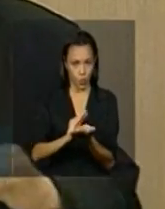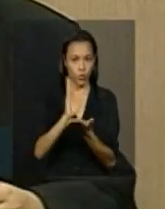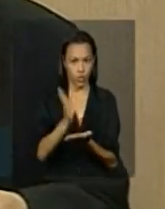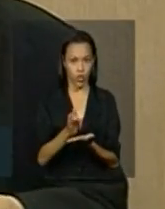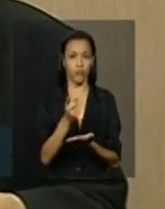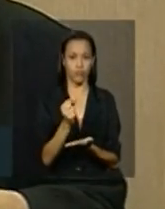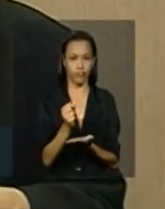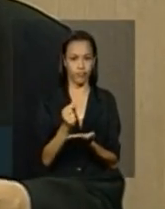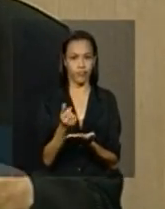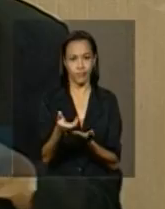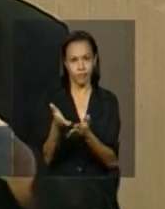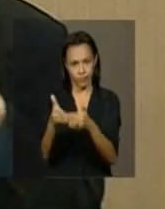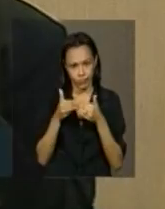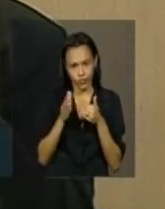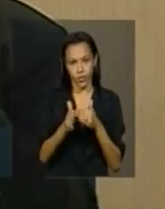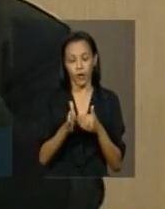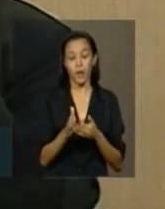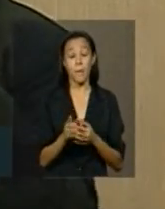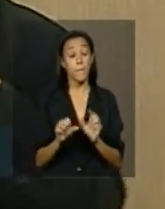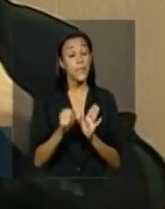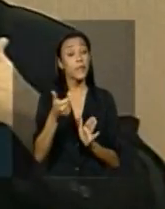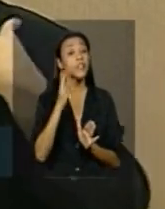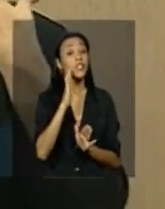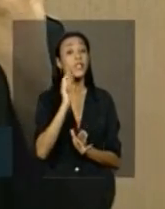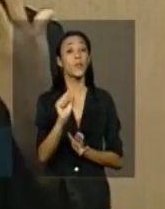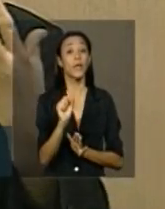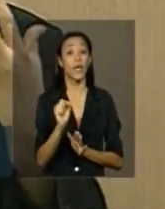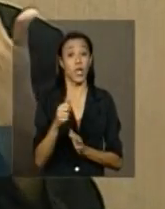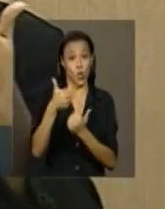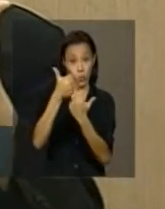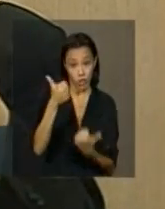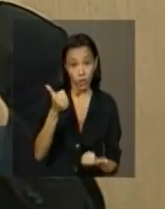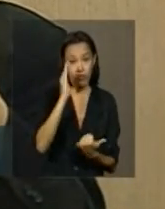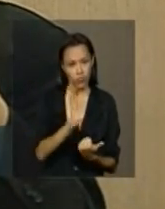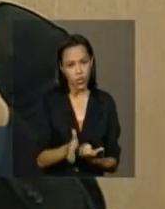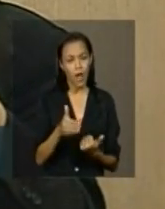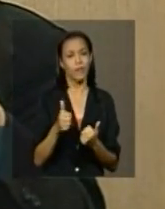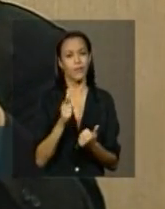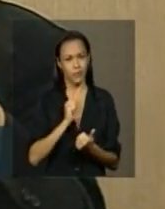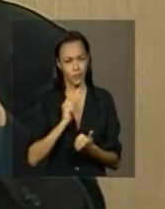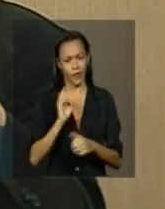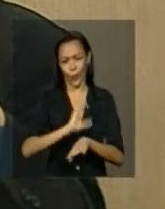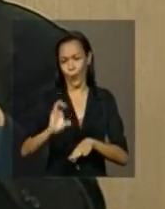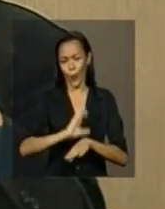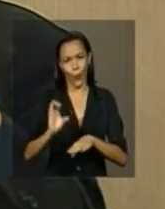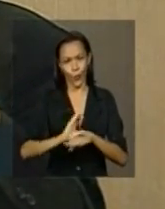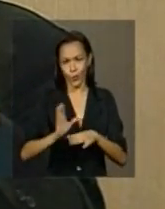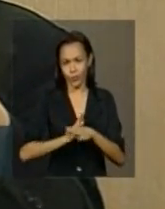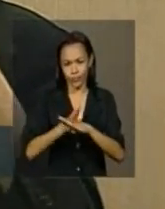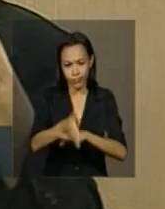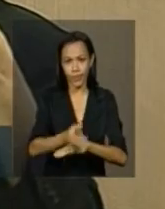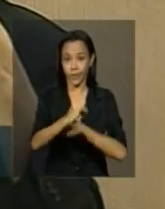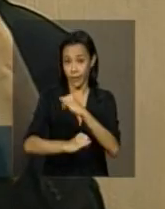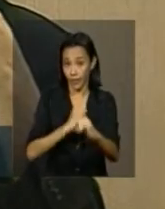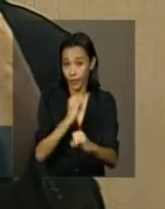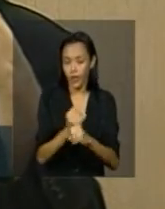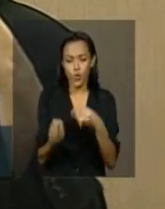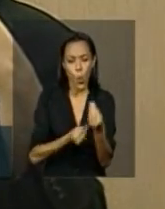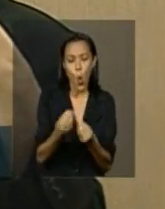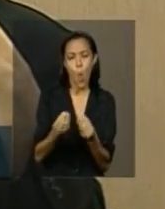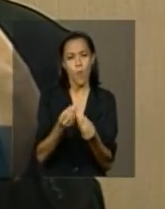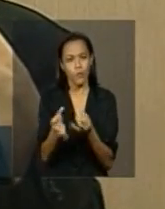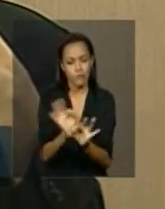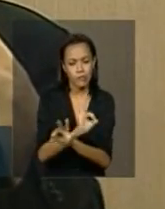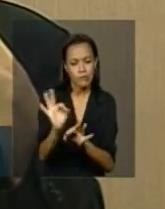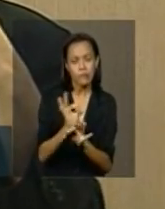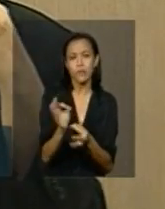três acho que a gente tem que entender o seguinte primeiro o ministério abriu o ministério tem curso online mostrando como é que se faz o plano de resíduos etc